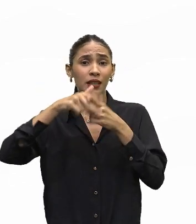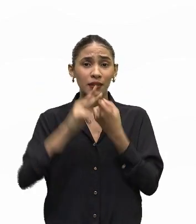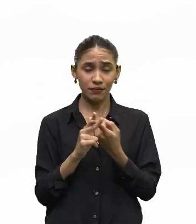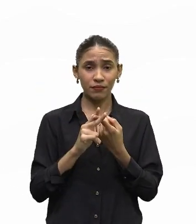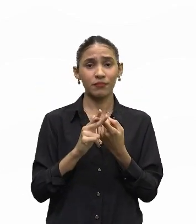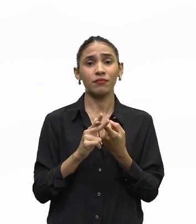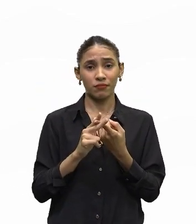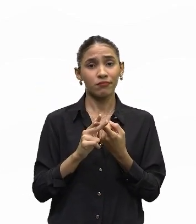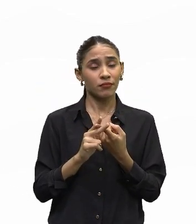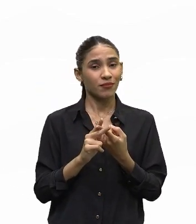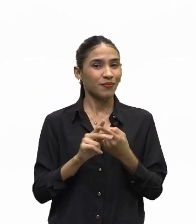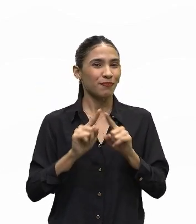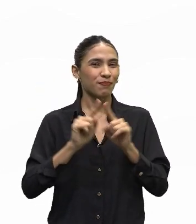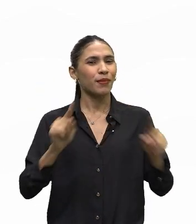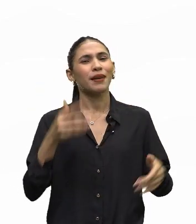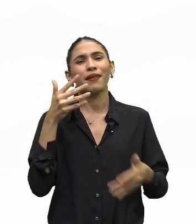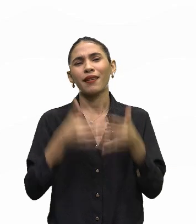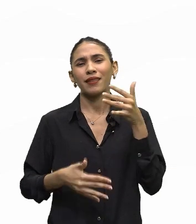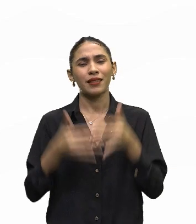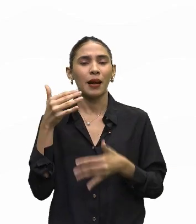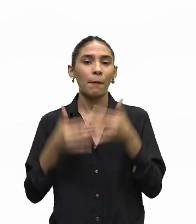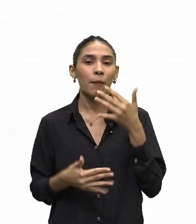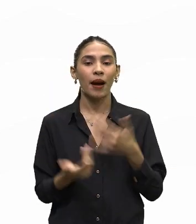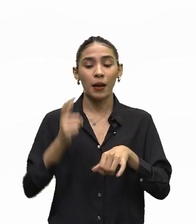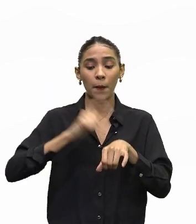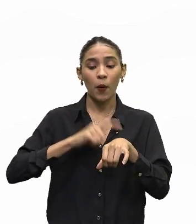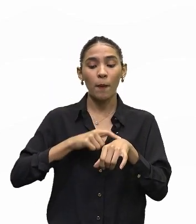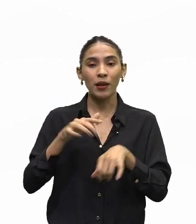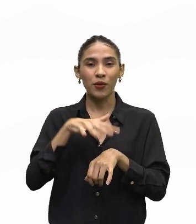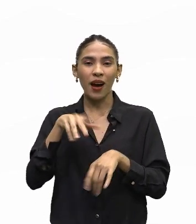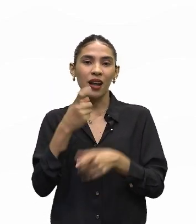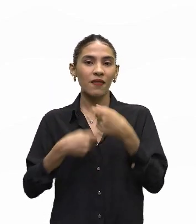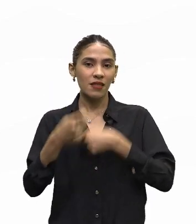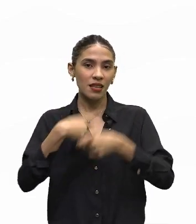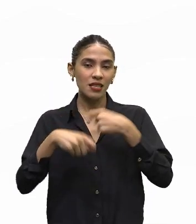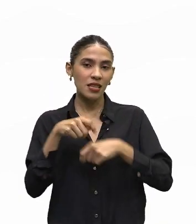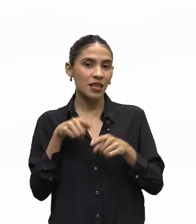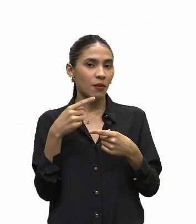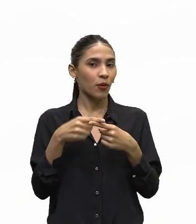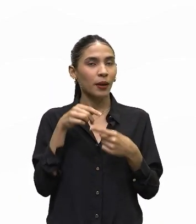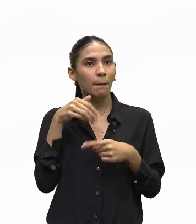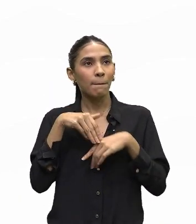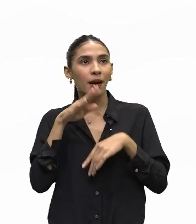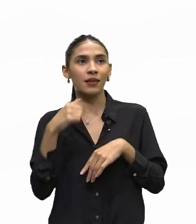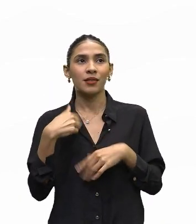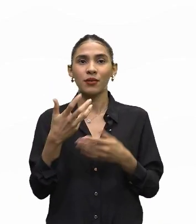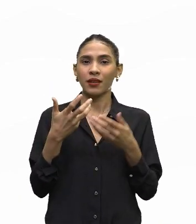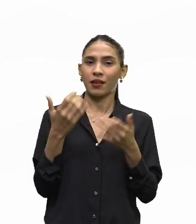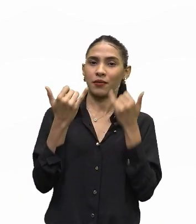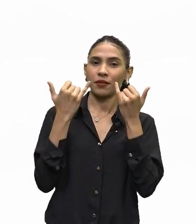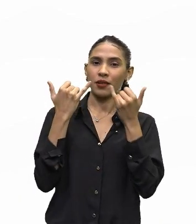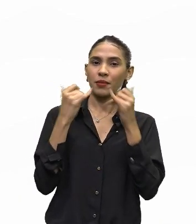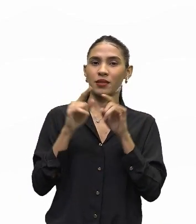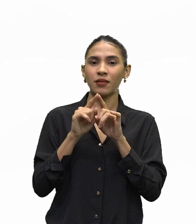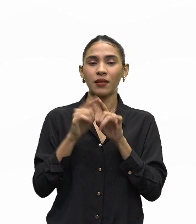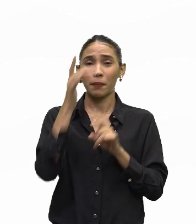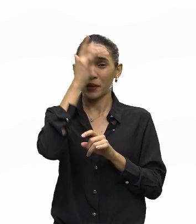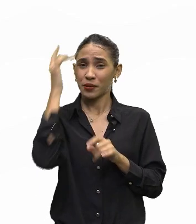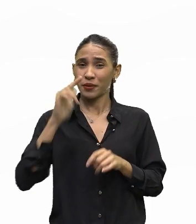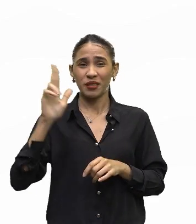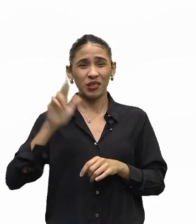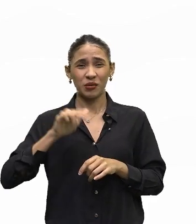Este viés, ele atrapalha nas decisões financeiras, porque por mais que se busque informações, a pessoa nunca